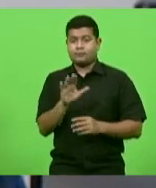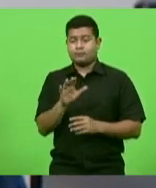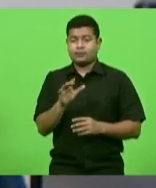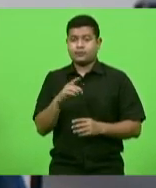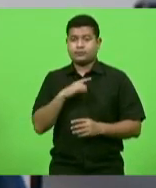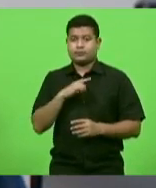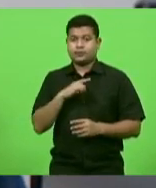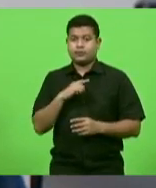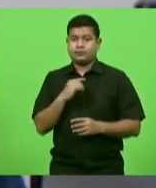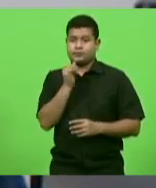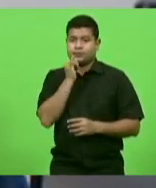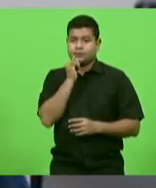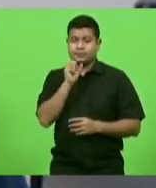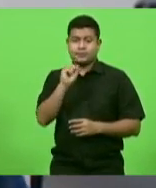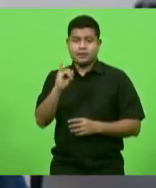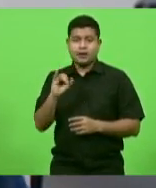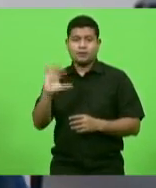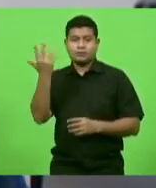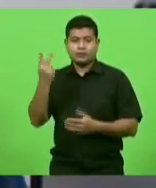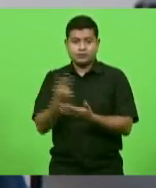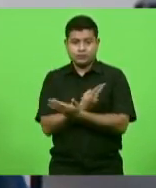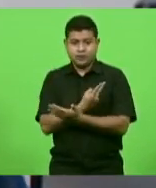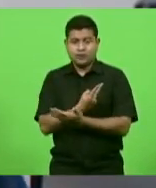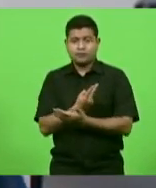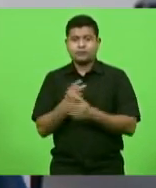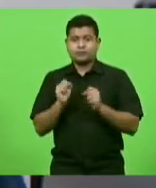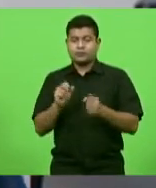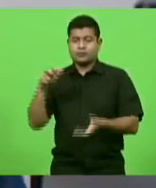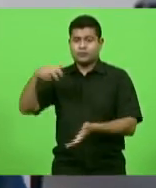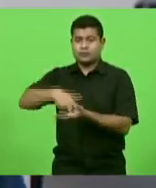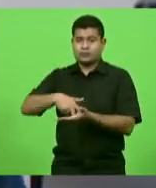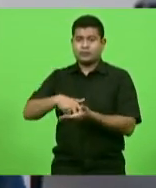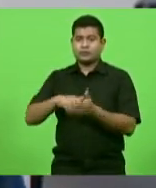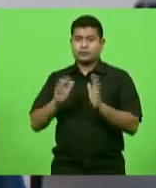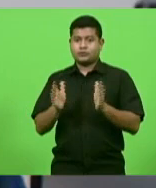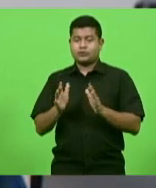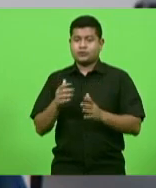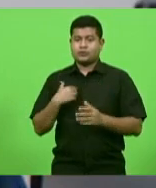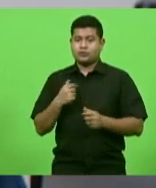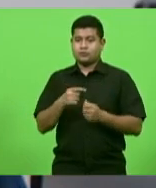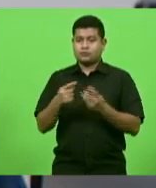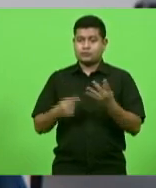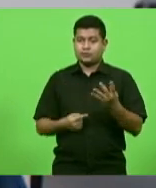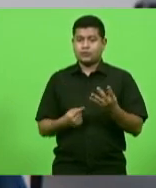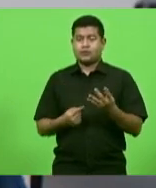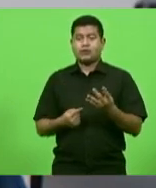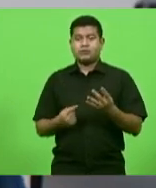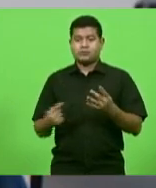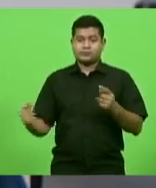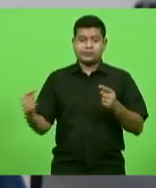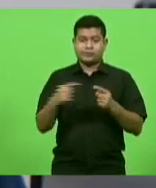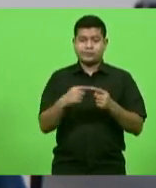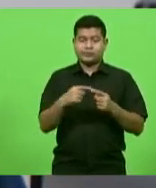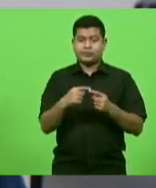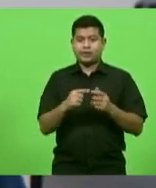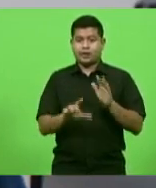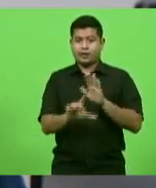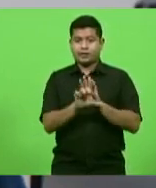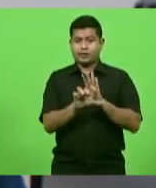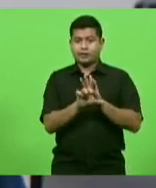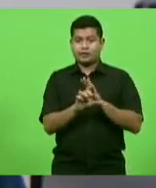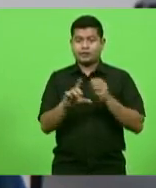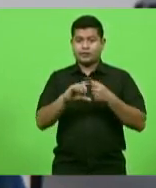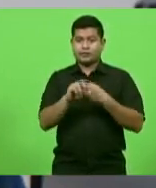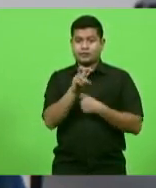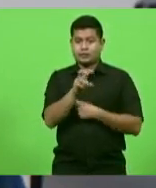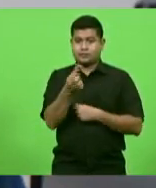contratual e regularidade S por si só já ferir de morte princípios administrativos EA lei de licitações notadamente